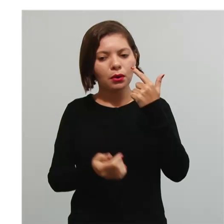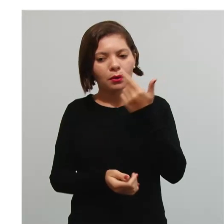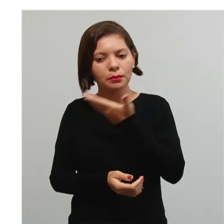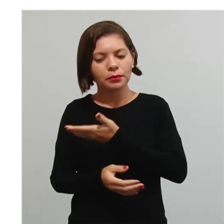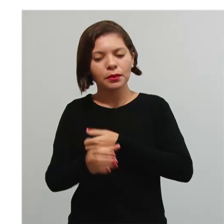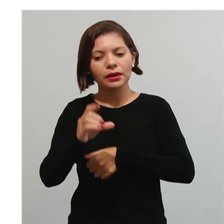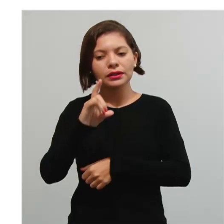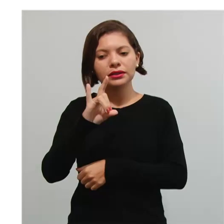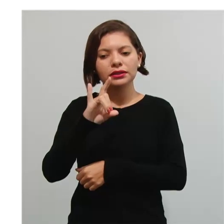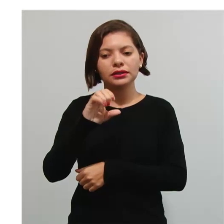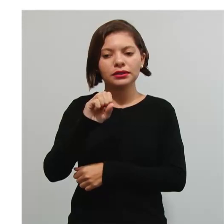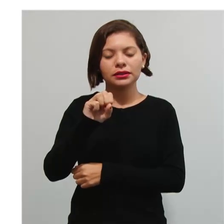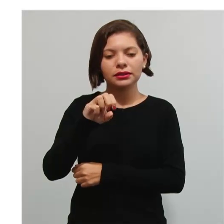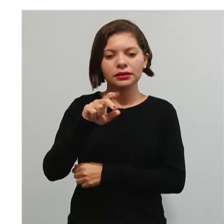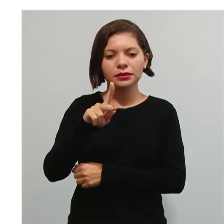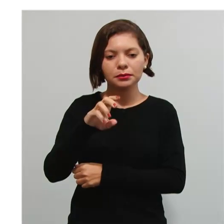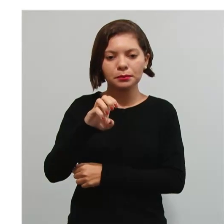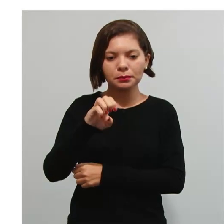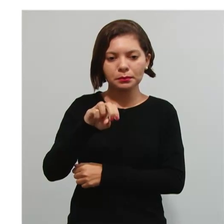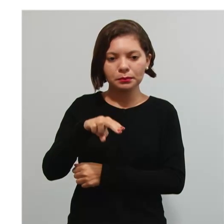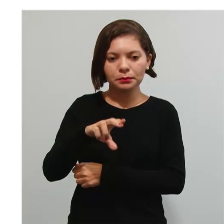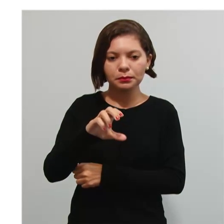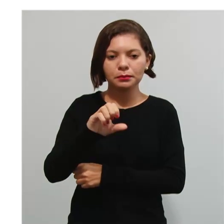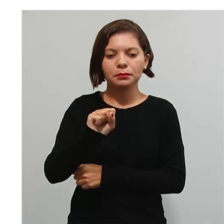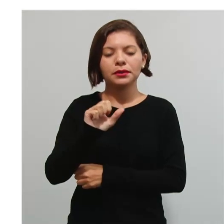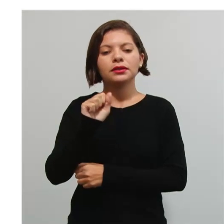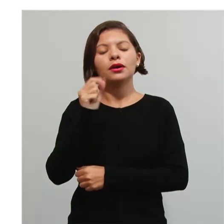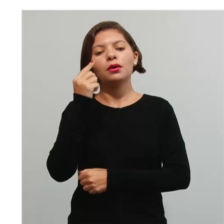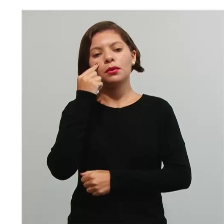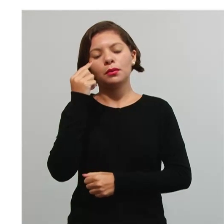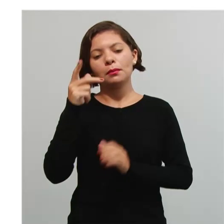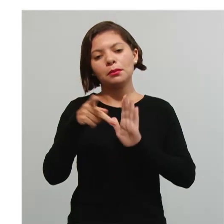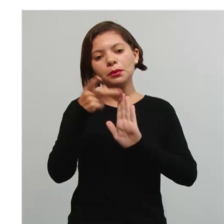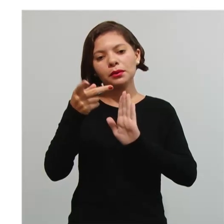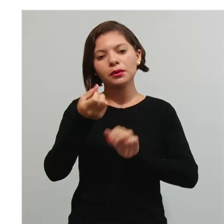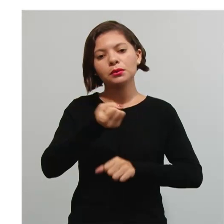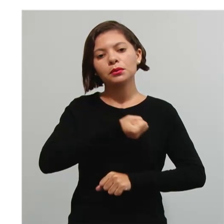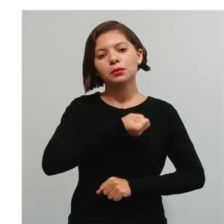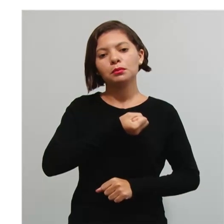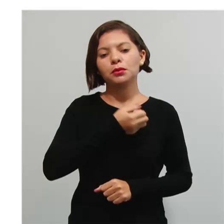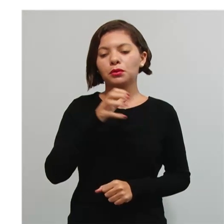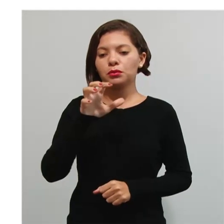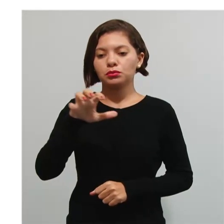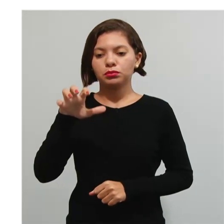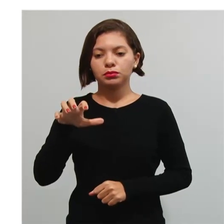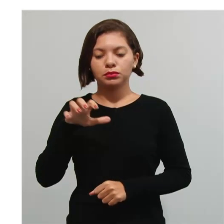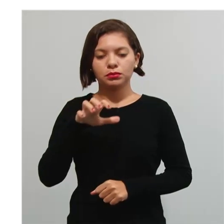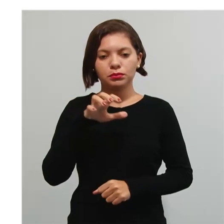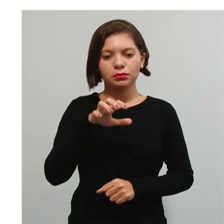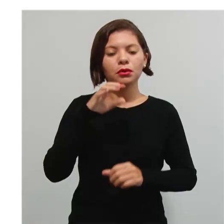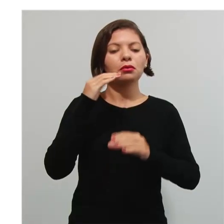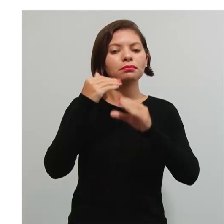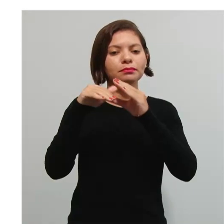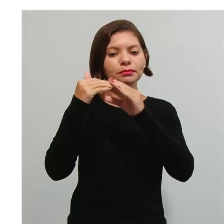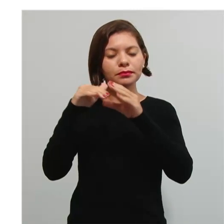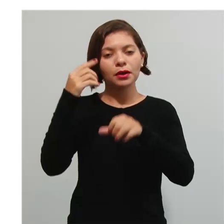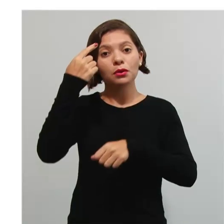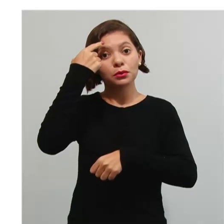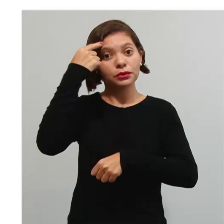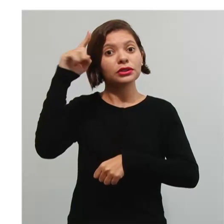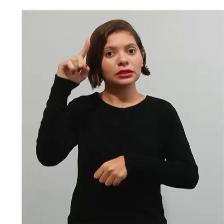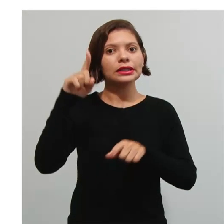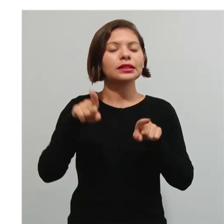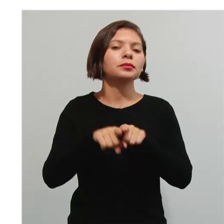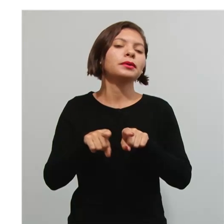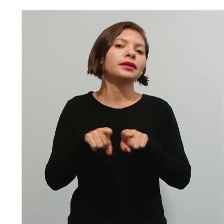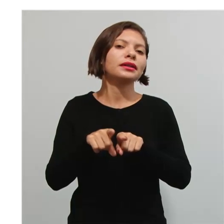dispensa, na verdade, né? Então, vejam, a portaria, o número, o setor que emitiu, a data, e